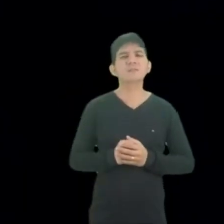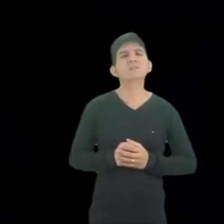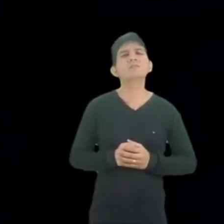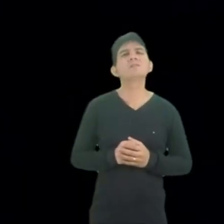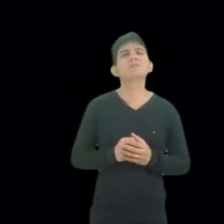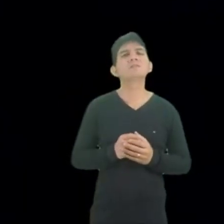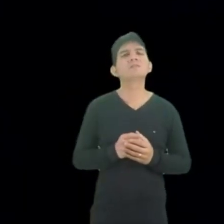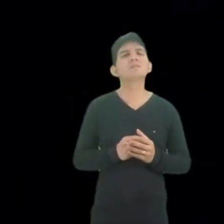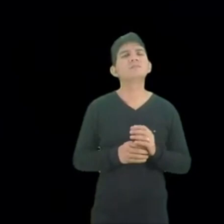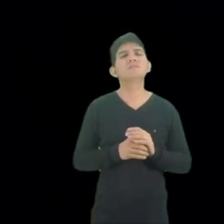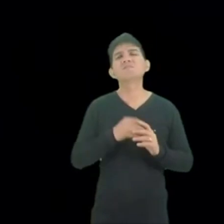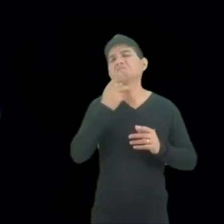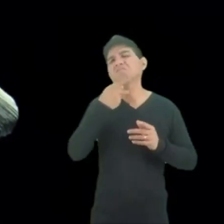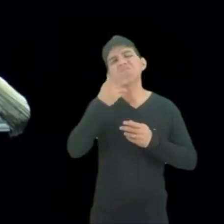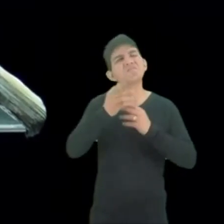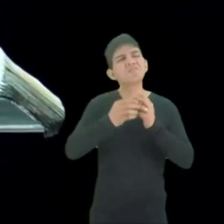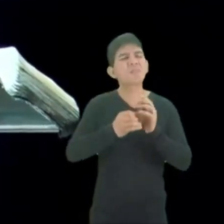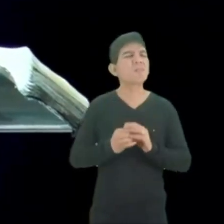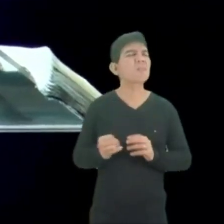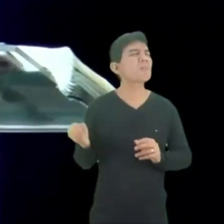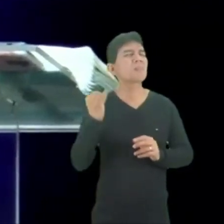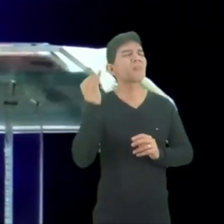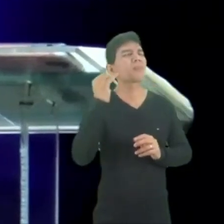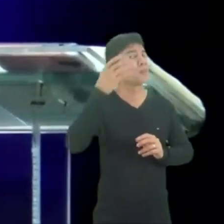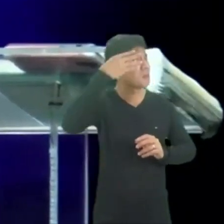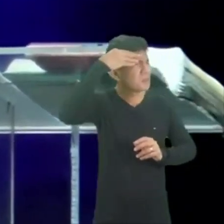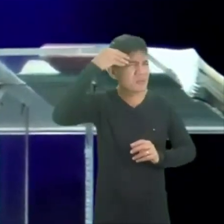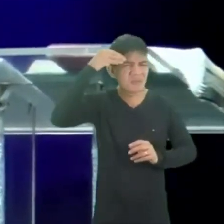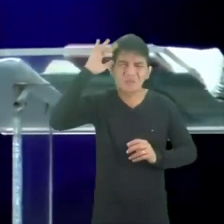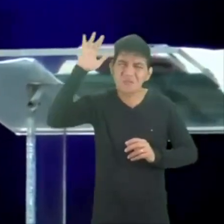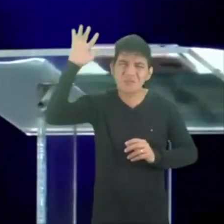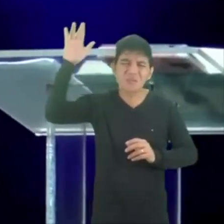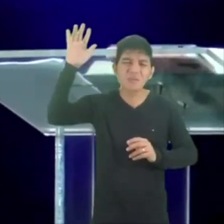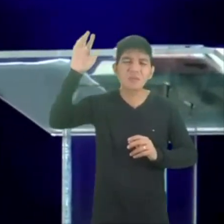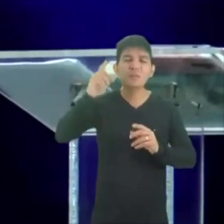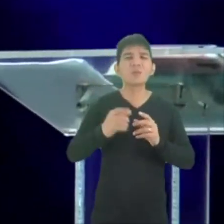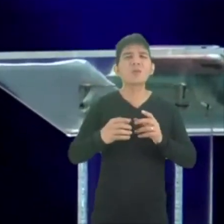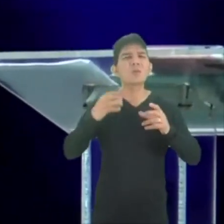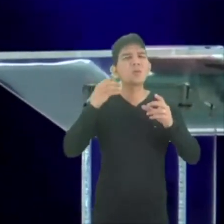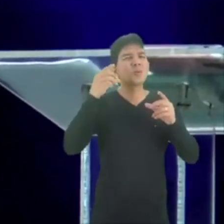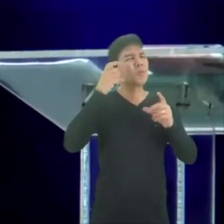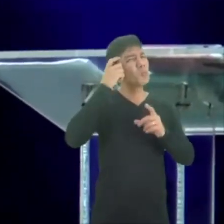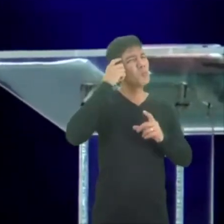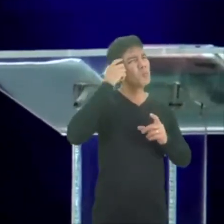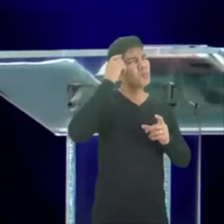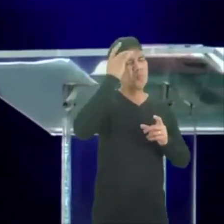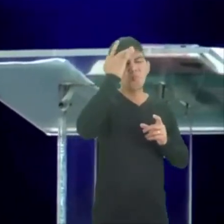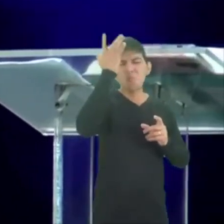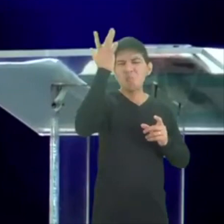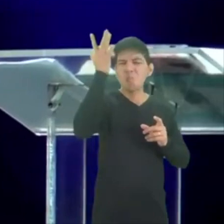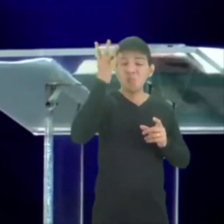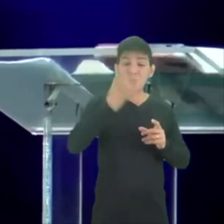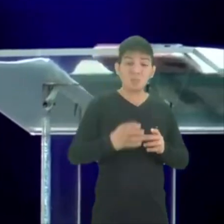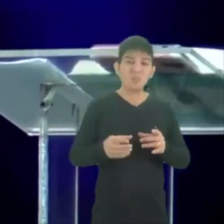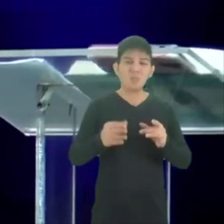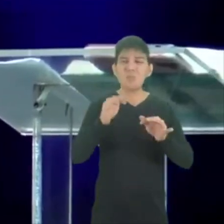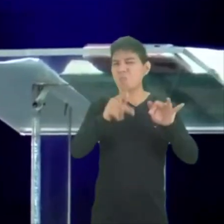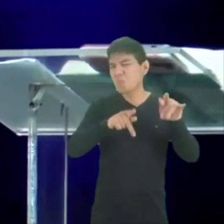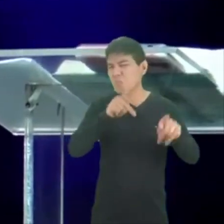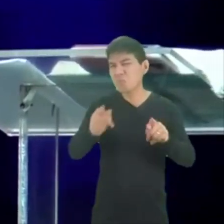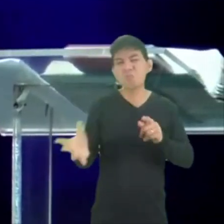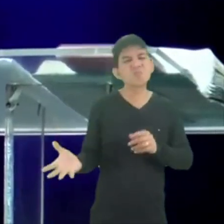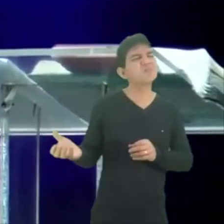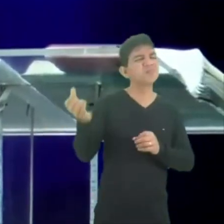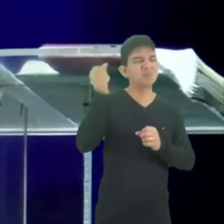a respeito da importância que eles têm de lembrar de onde Deus tirou o povo de Israel, da